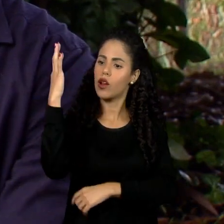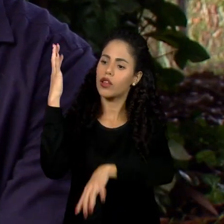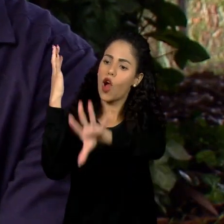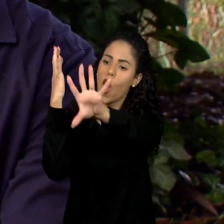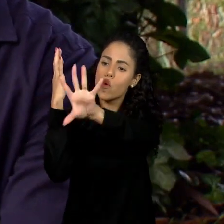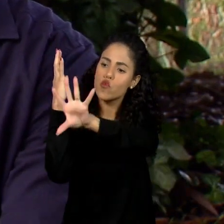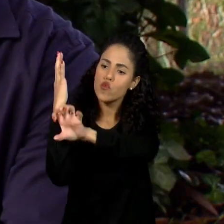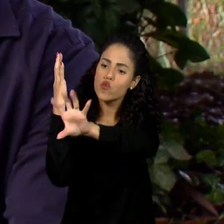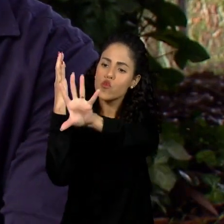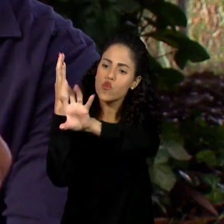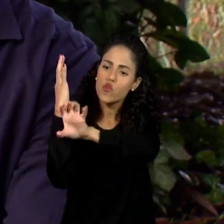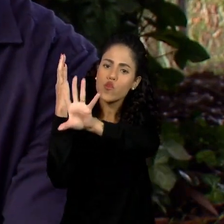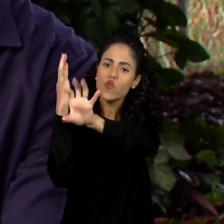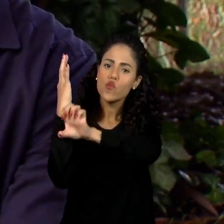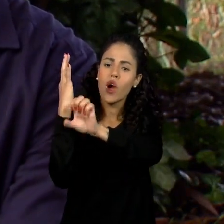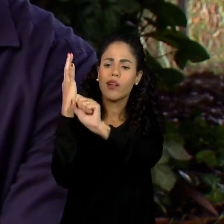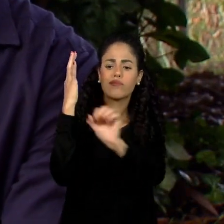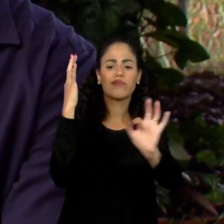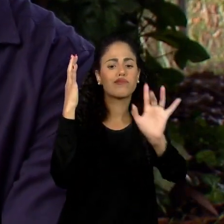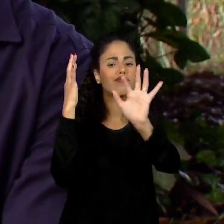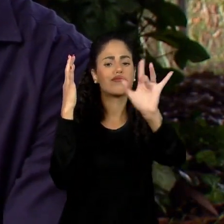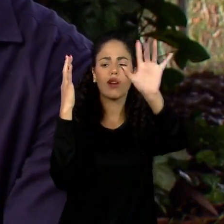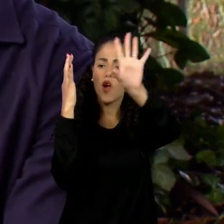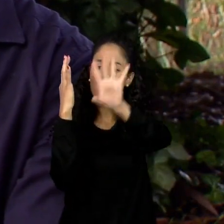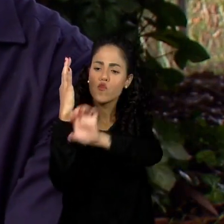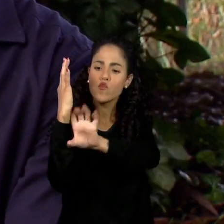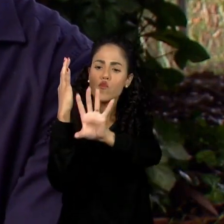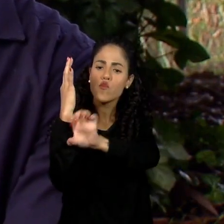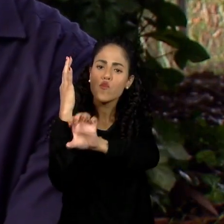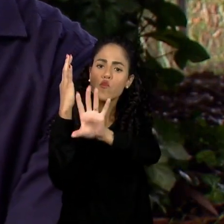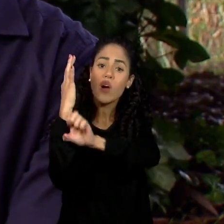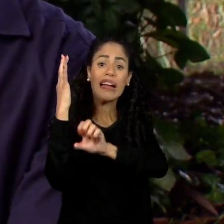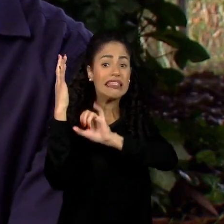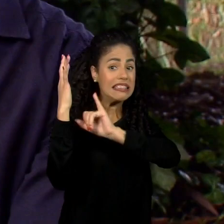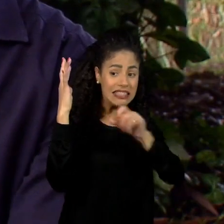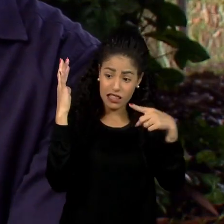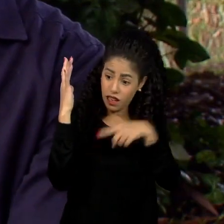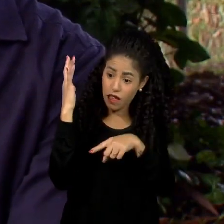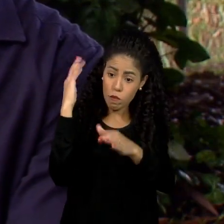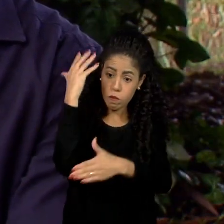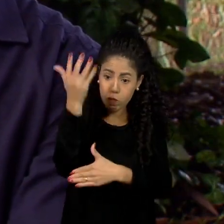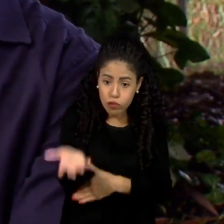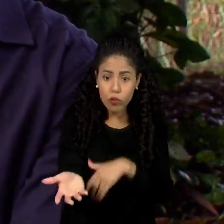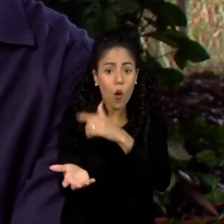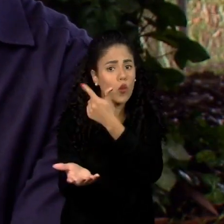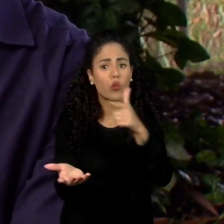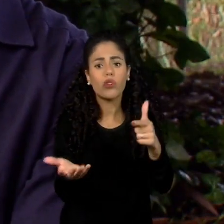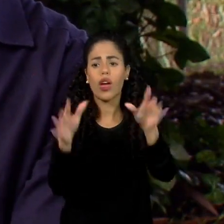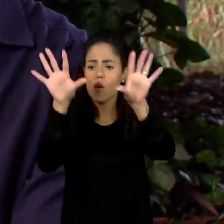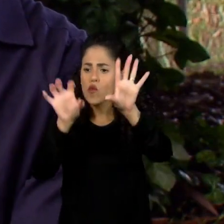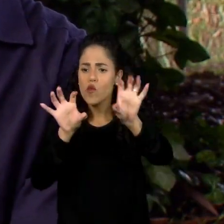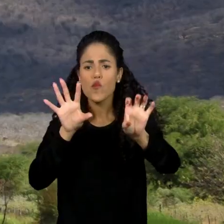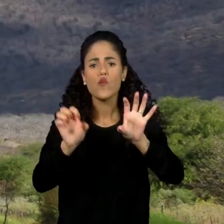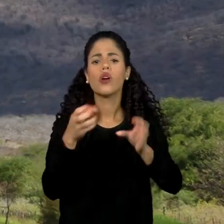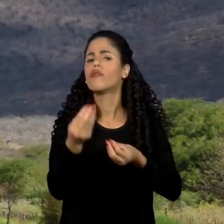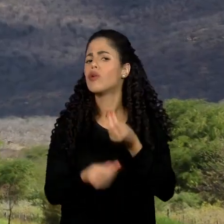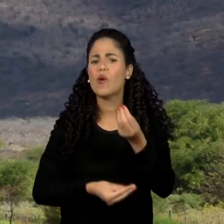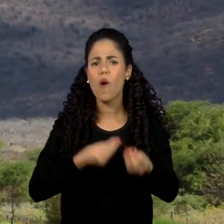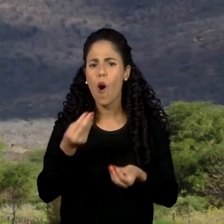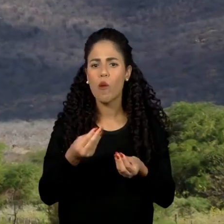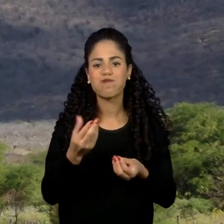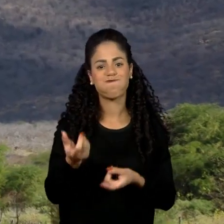fotossíntese, que toda a vegetação faz, né? Então a fotossíntese é retirar o dióxido de carbono da atmosfera, né?